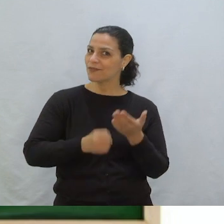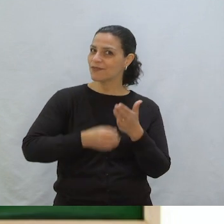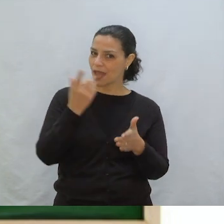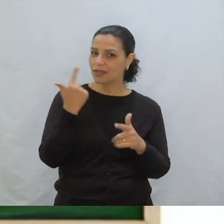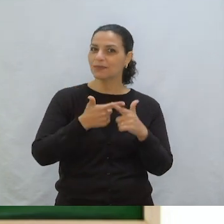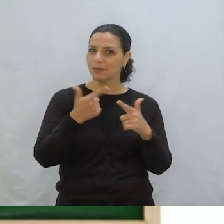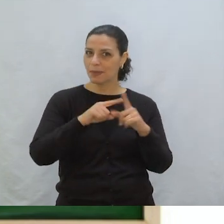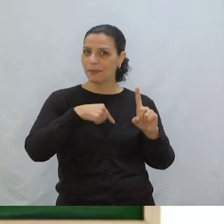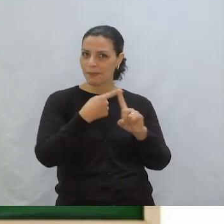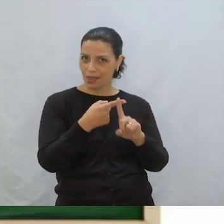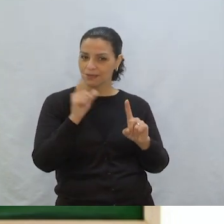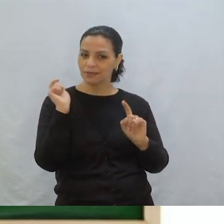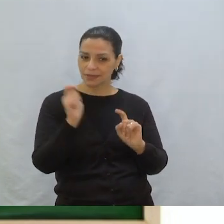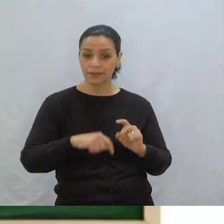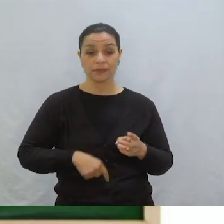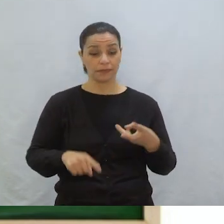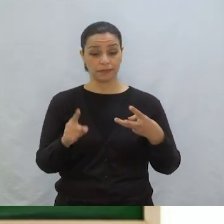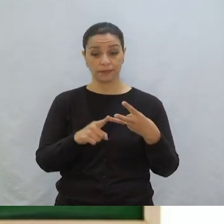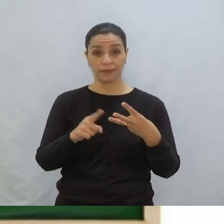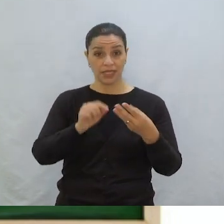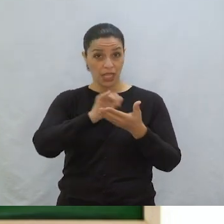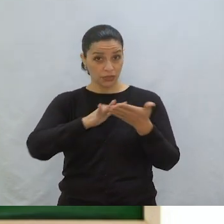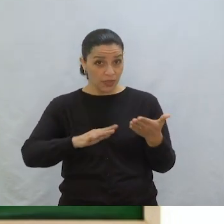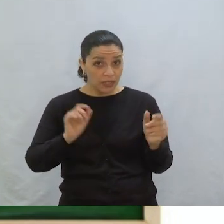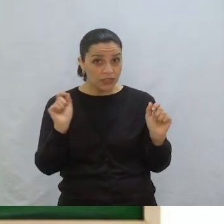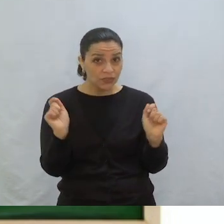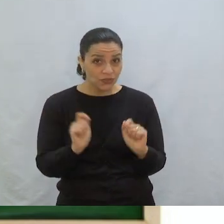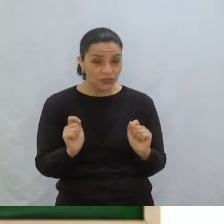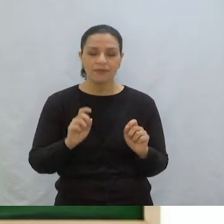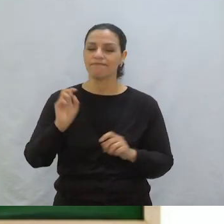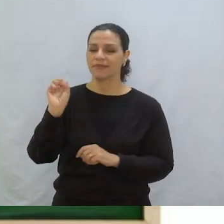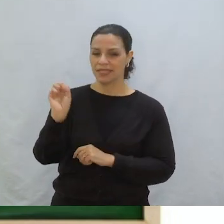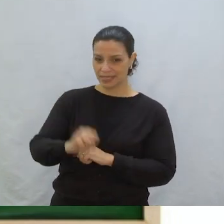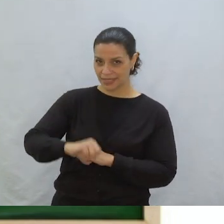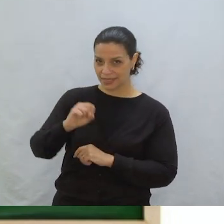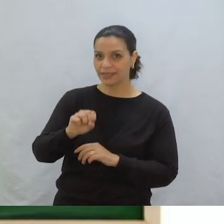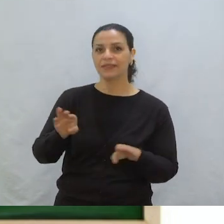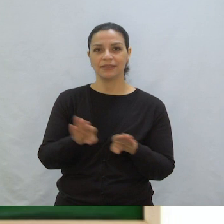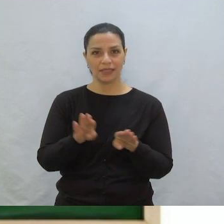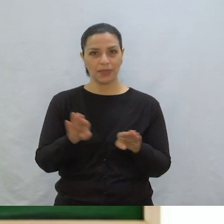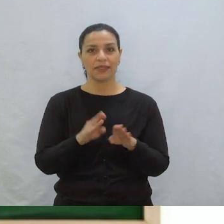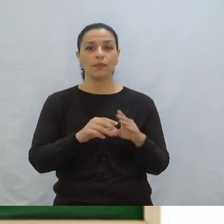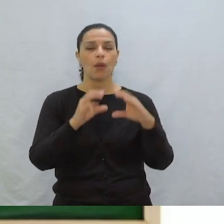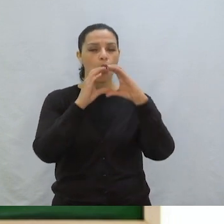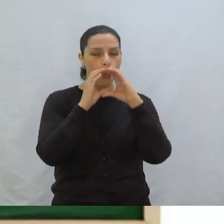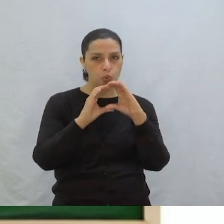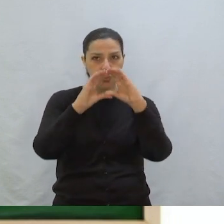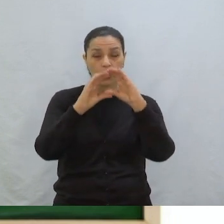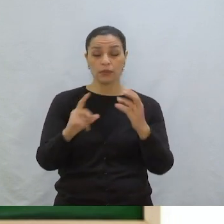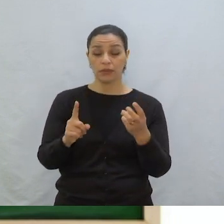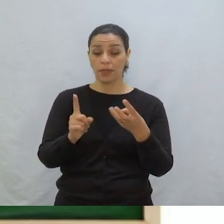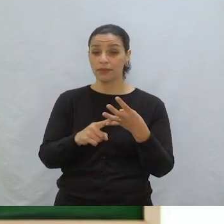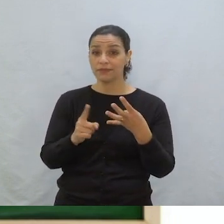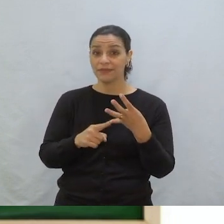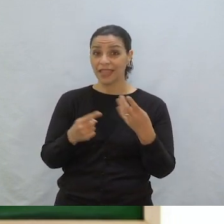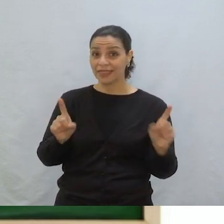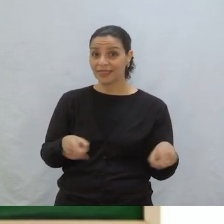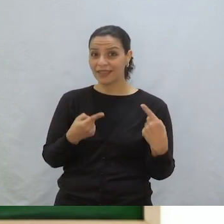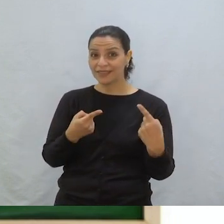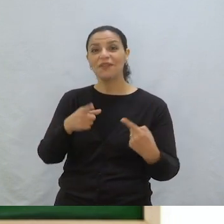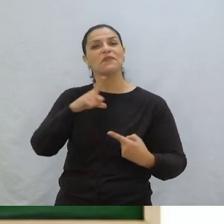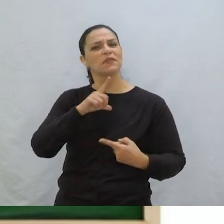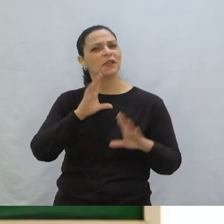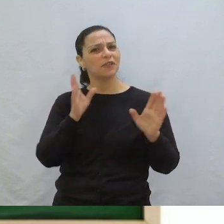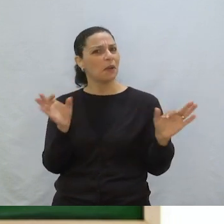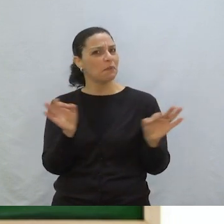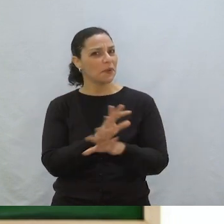Resolvemos vários problemas de adição. Fizemos uma atividade? Fizemos, né? Atividade dos balões. E também tivemos os